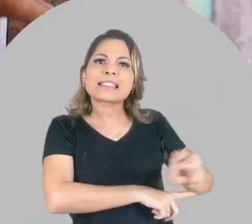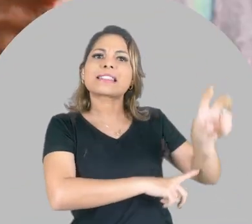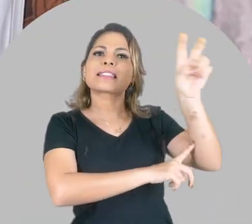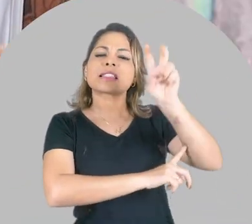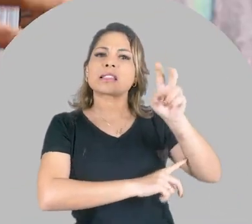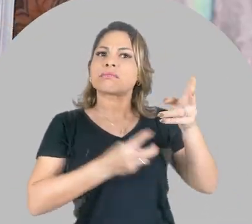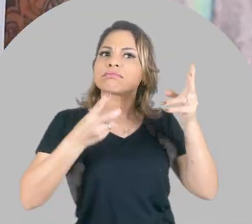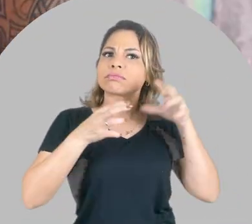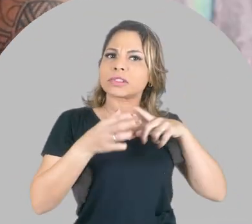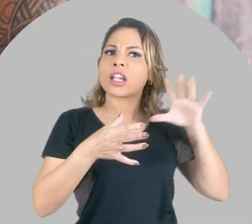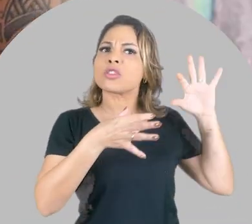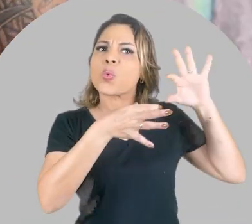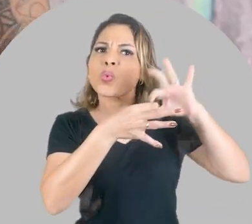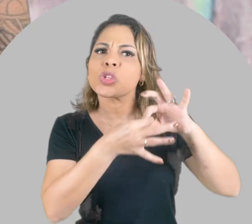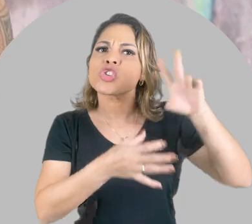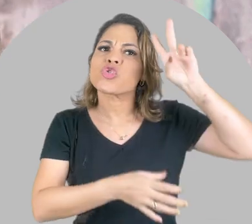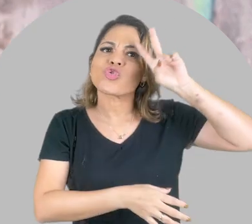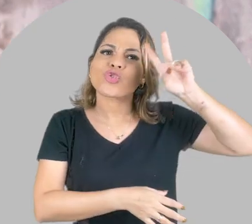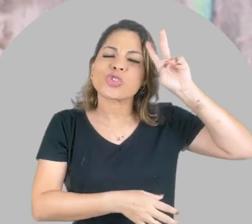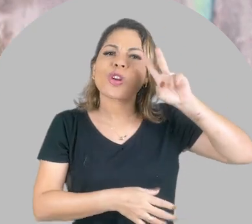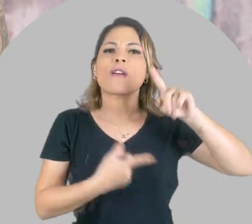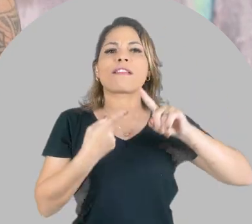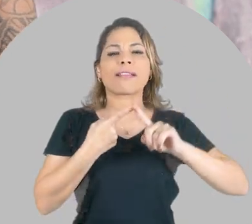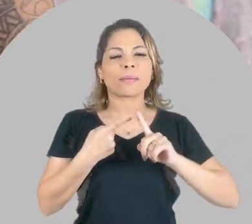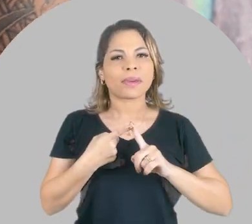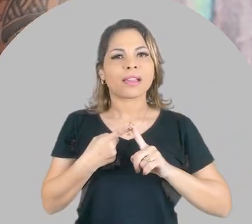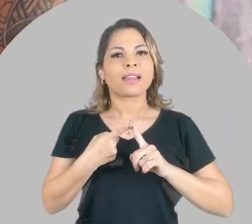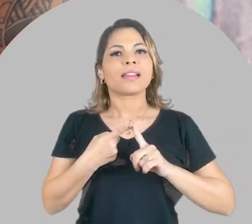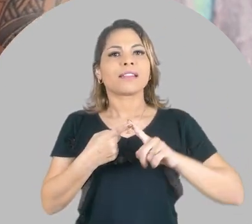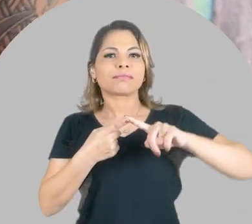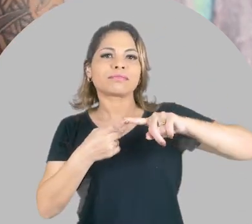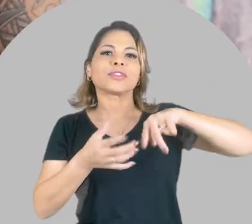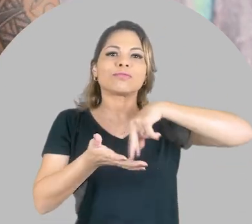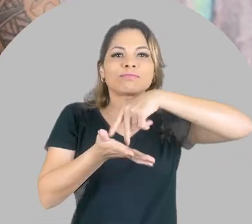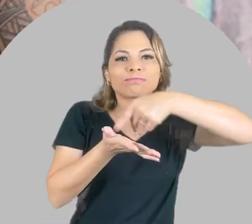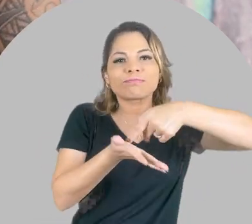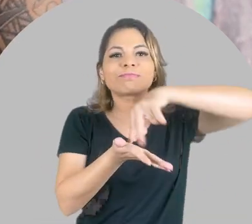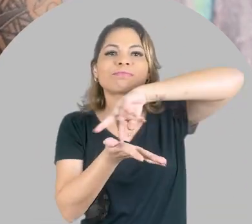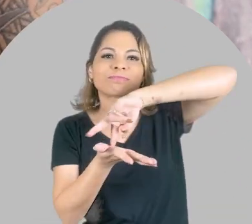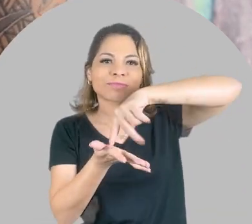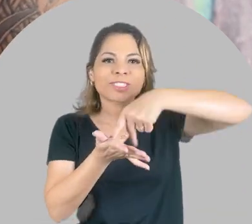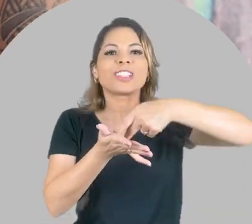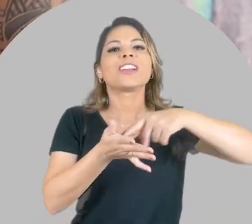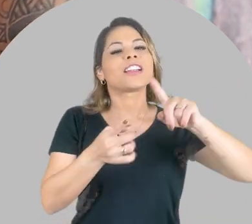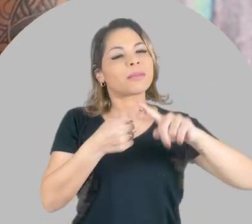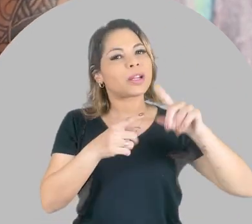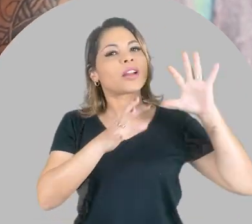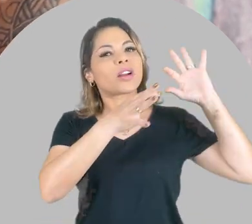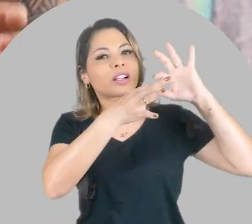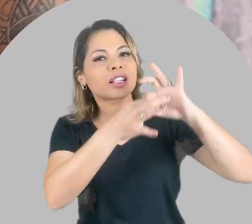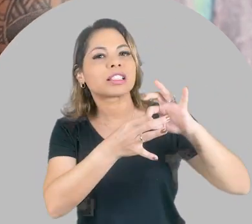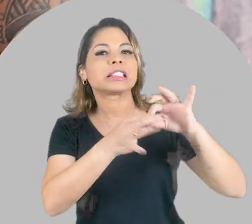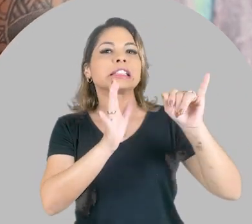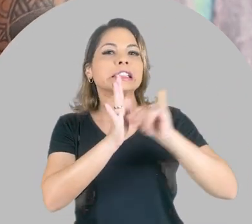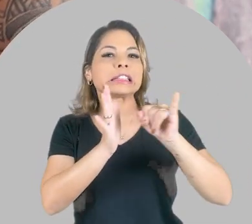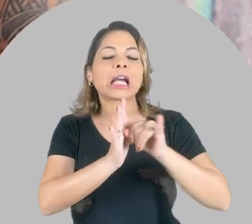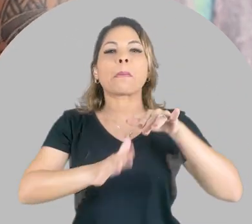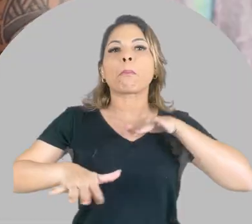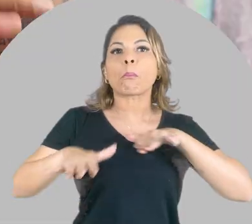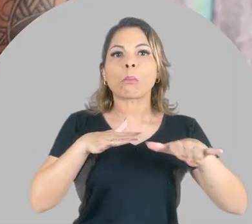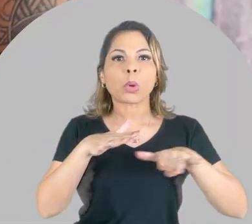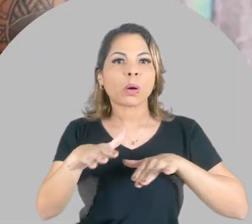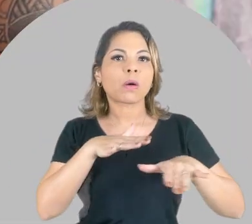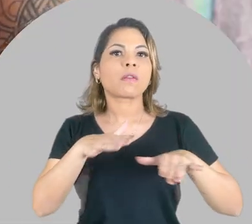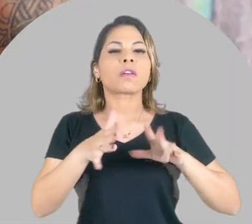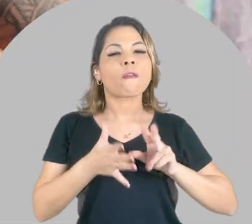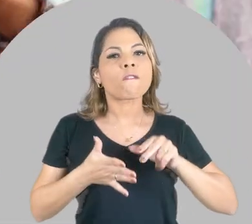do grafite, né? Você vai ver todo um contexto histórico. Você vai ver o break, você vai ver todo um contexto histórico, né? A questão